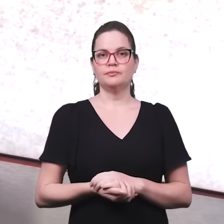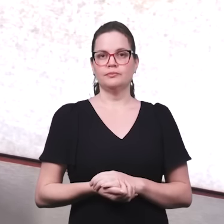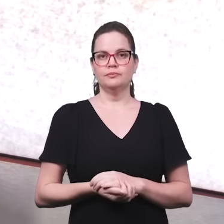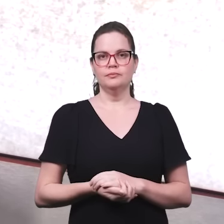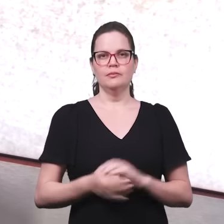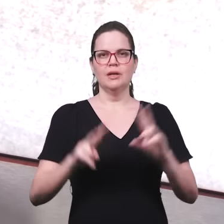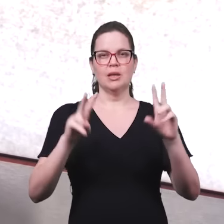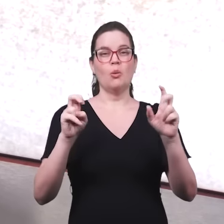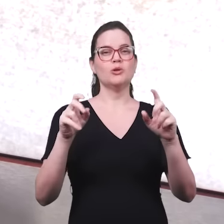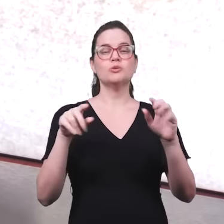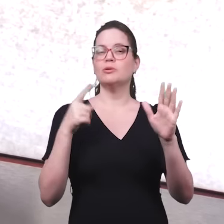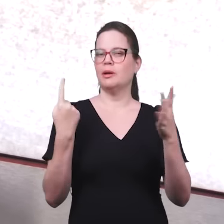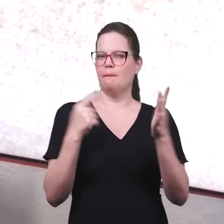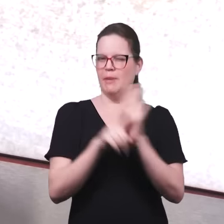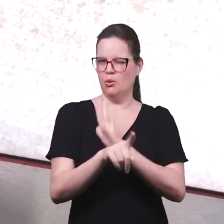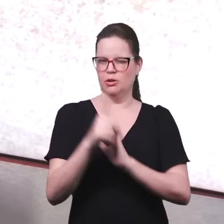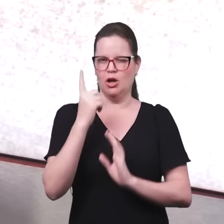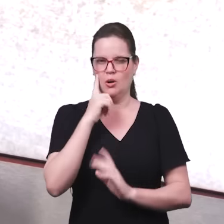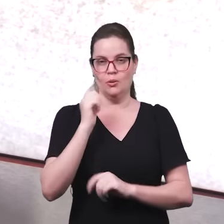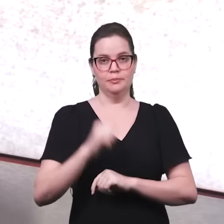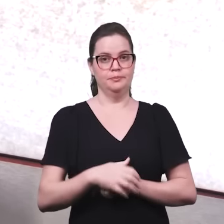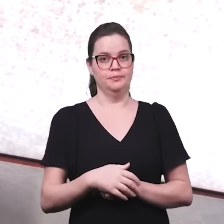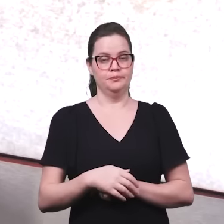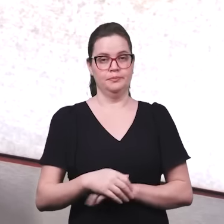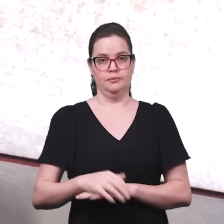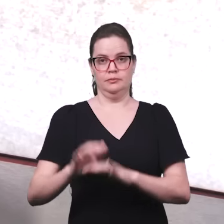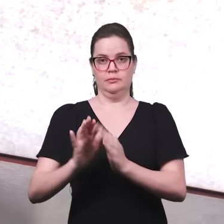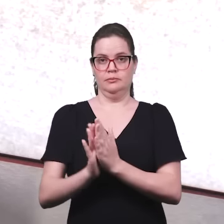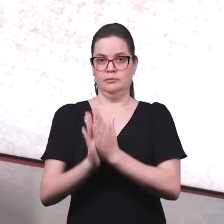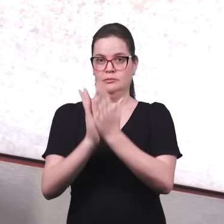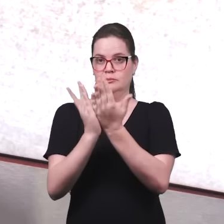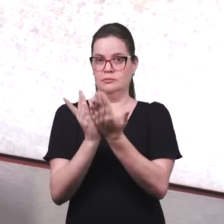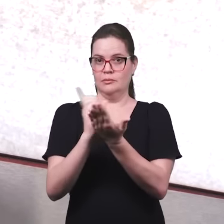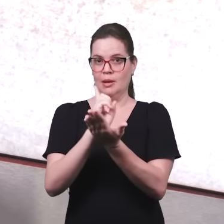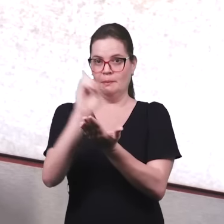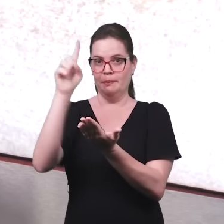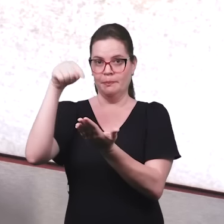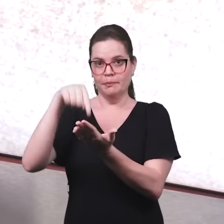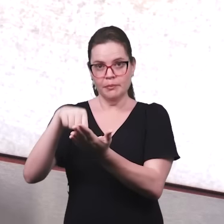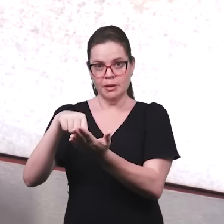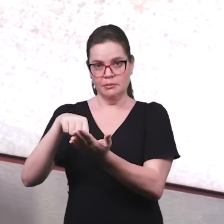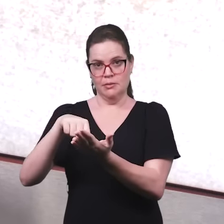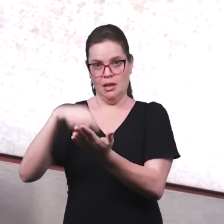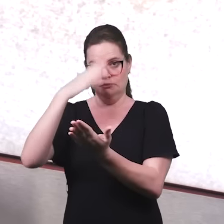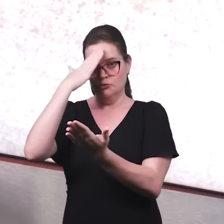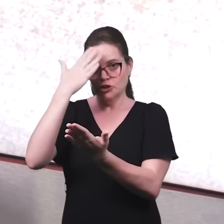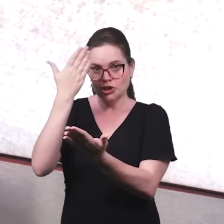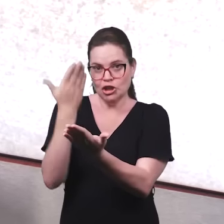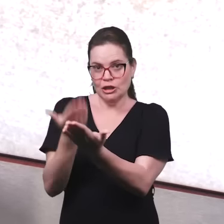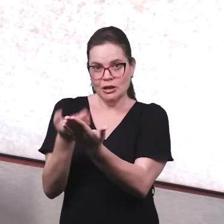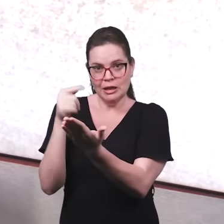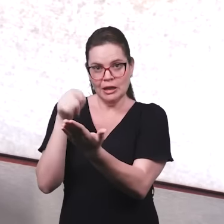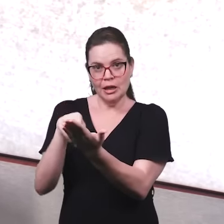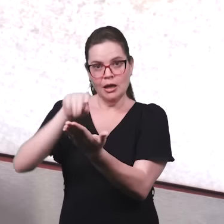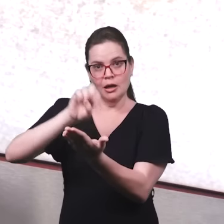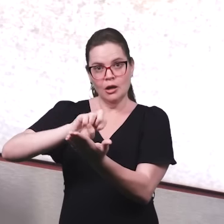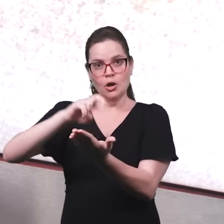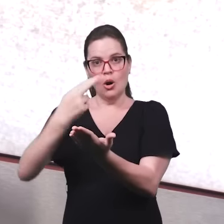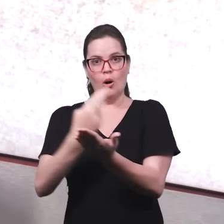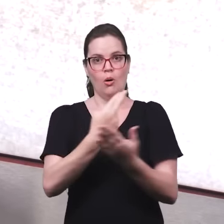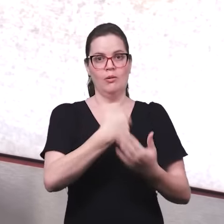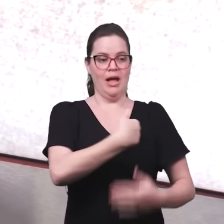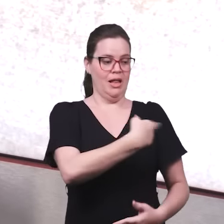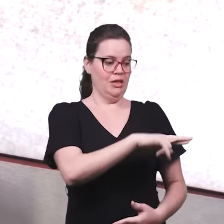está baseado na seguinte pergunta, preste atenção. Devemos crer nos escritos da Bíblia ou na